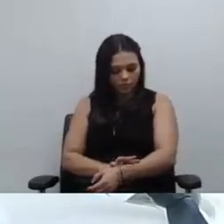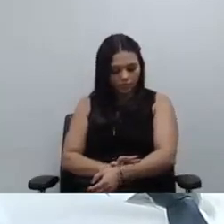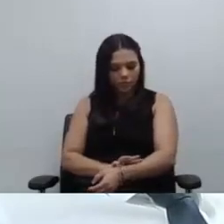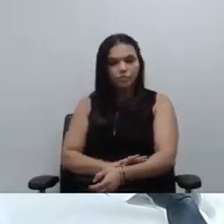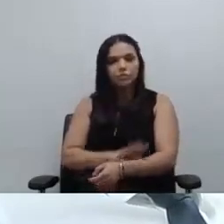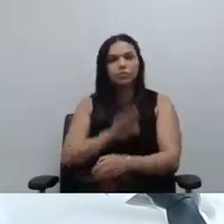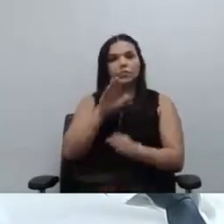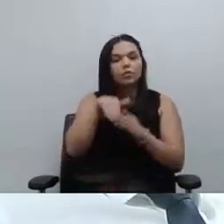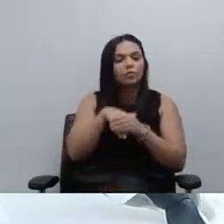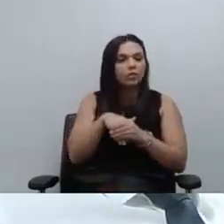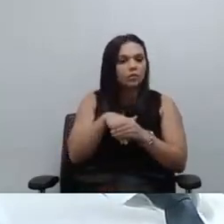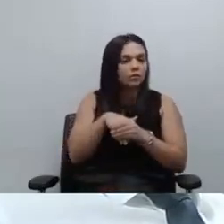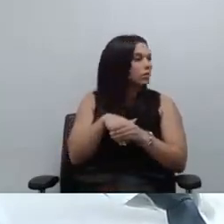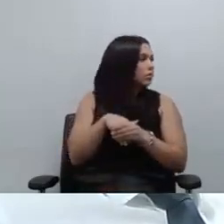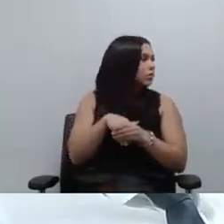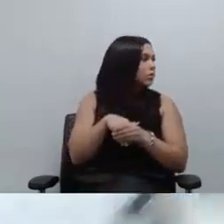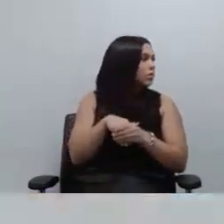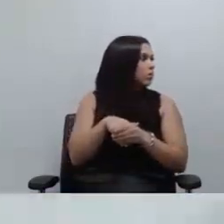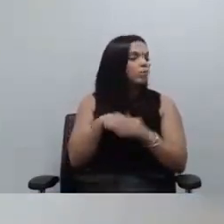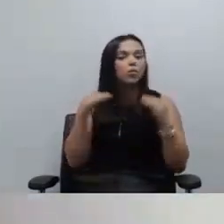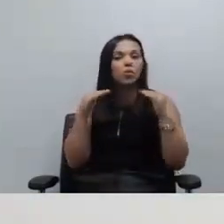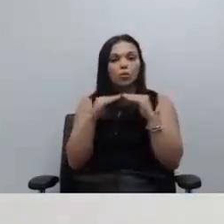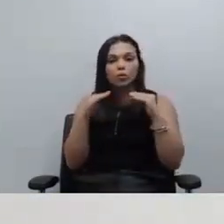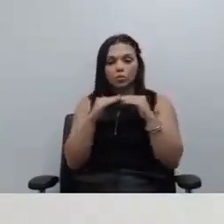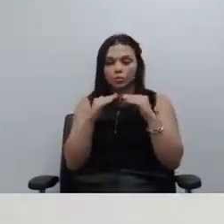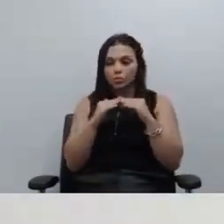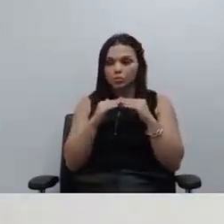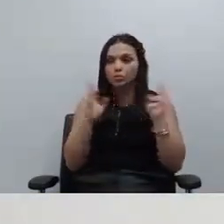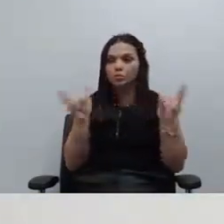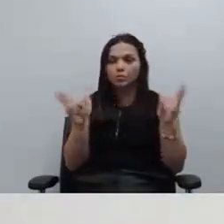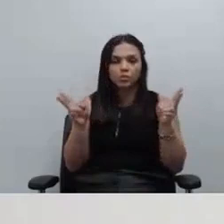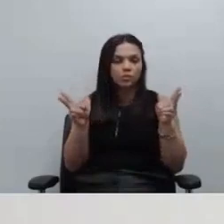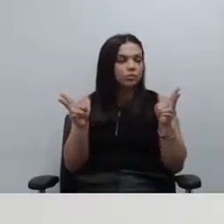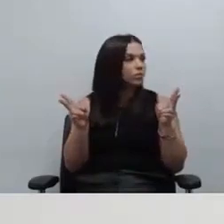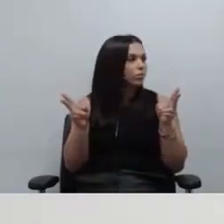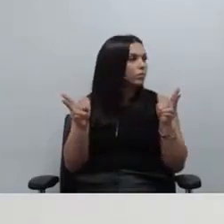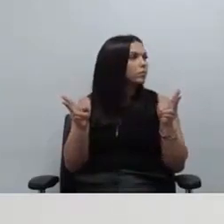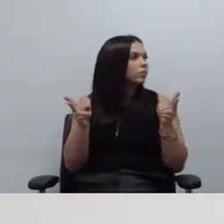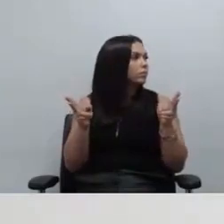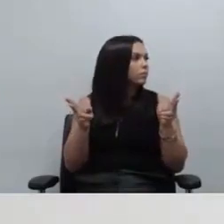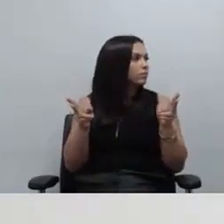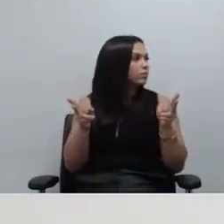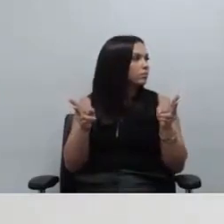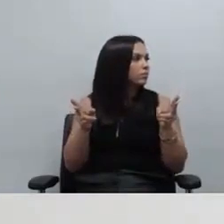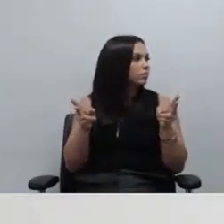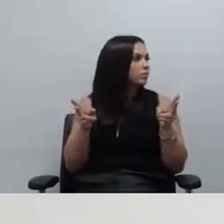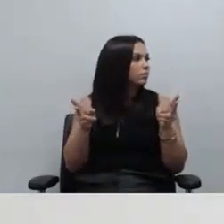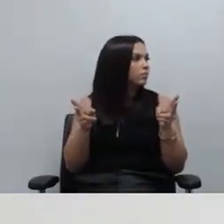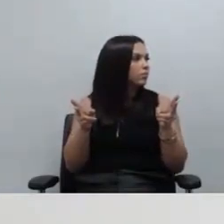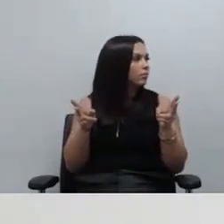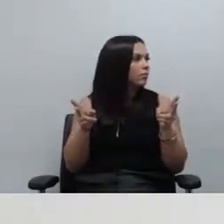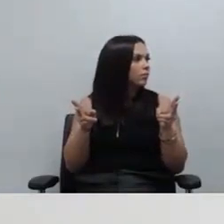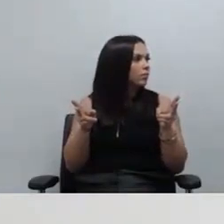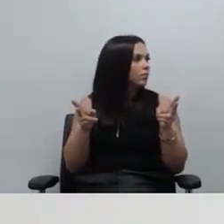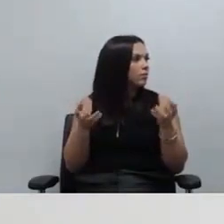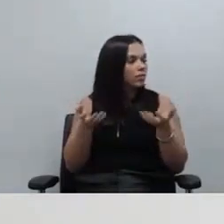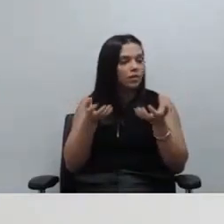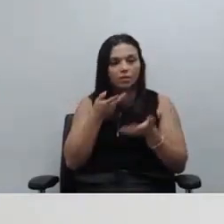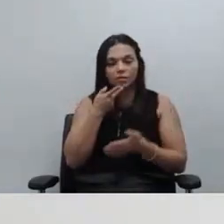Em votação? Aqueles que concordam permaneçam como estão. Passo a palavra ao conselheiro após a aprovação. Quer se